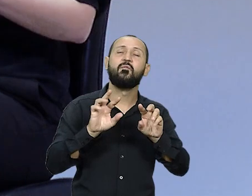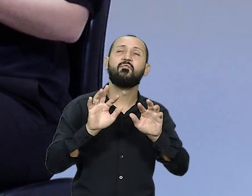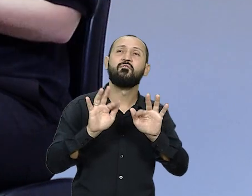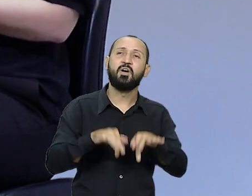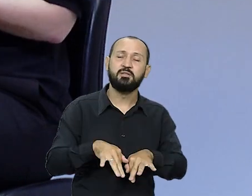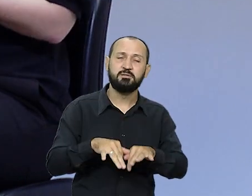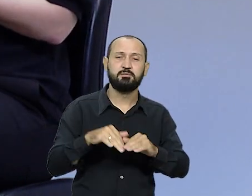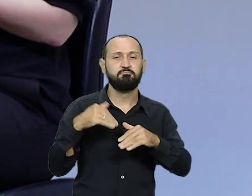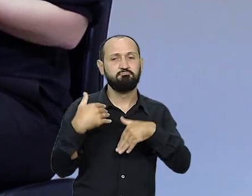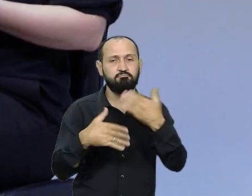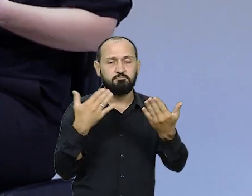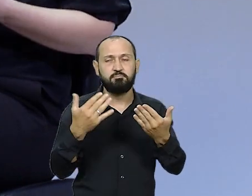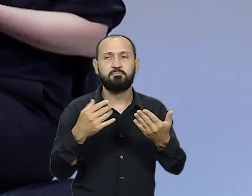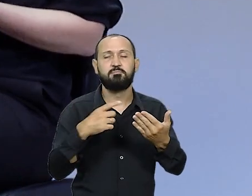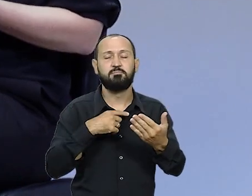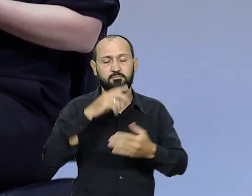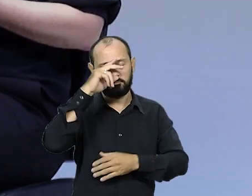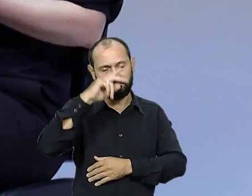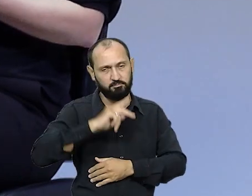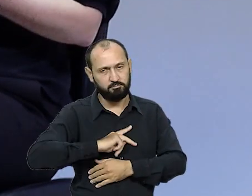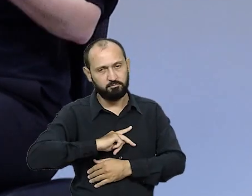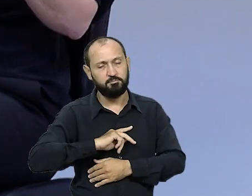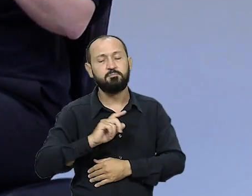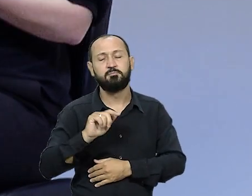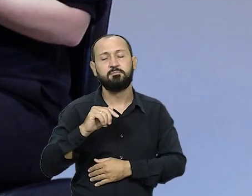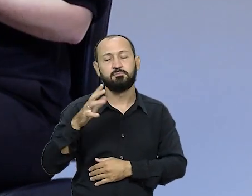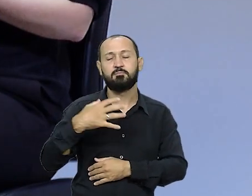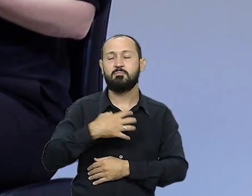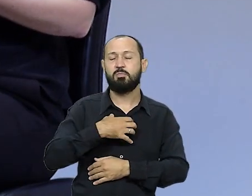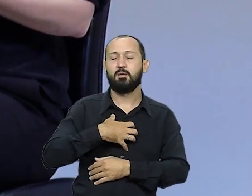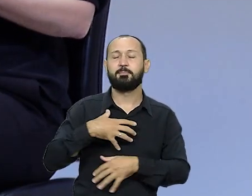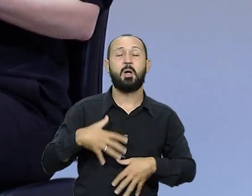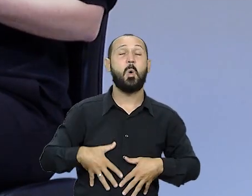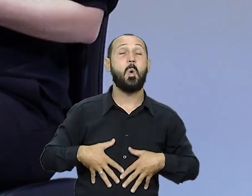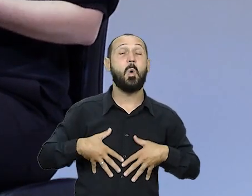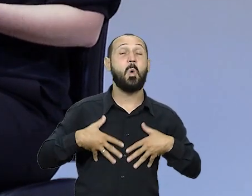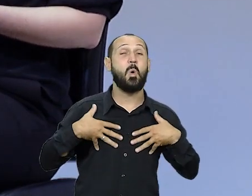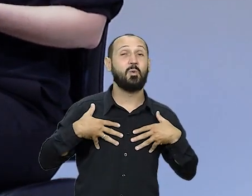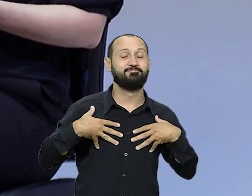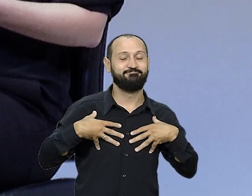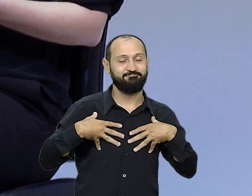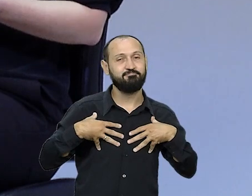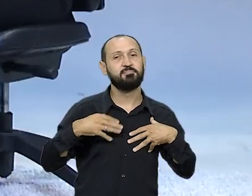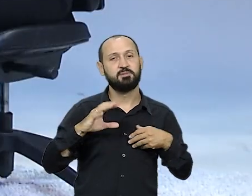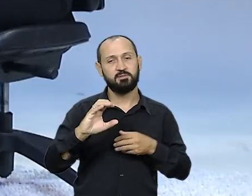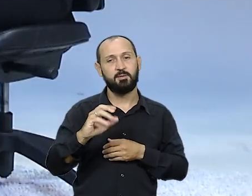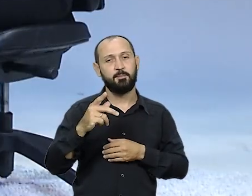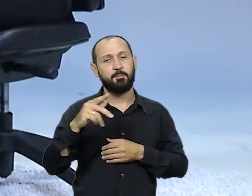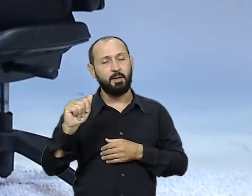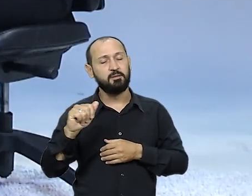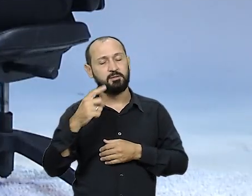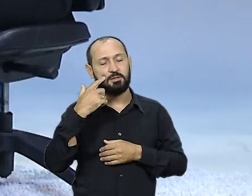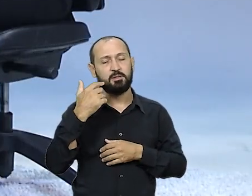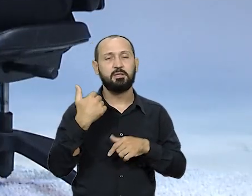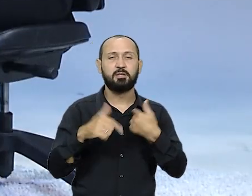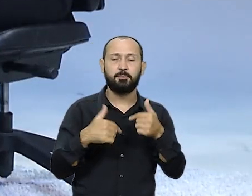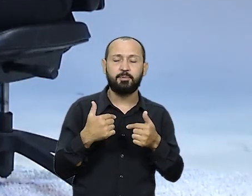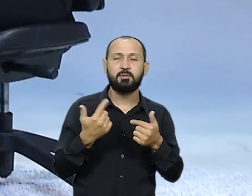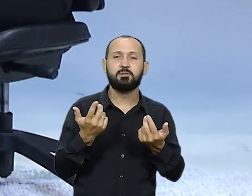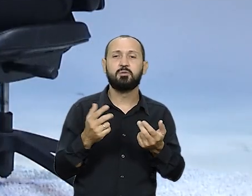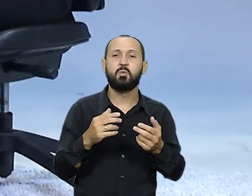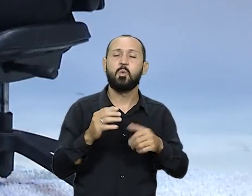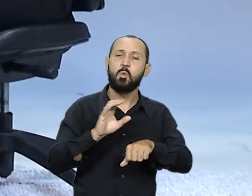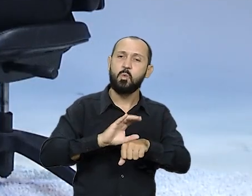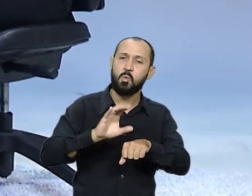ter um fim e que esse fim vai além de nós mesmos, ele é mais gratificante. Então, claro, o CPA hoje